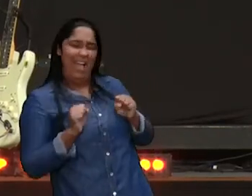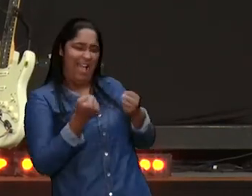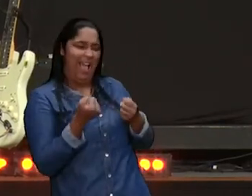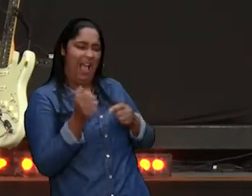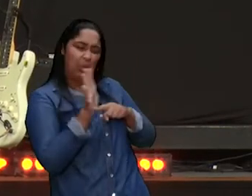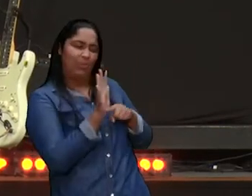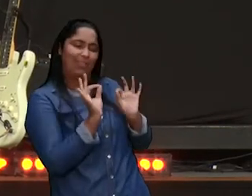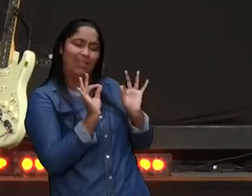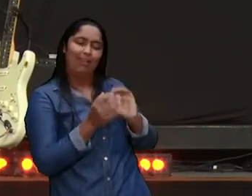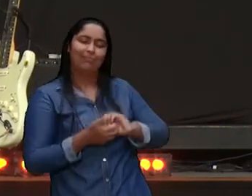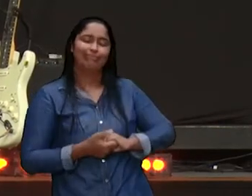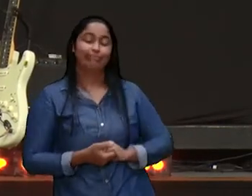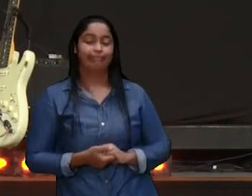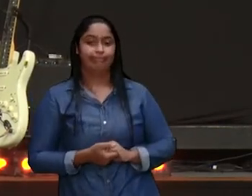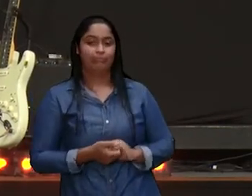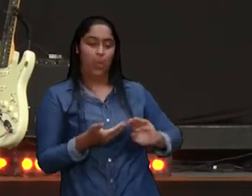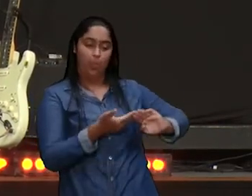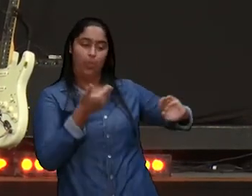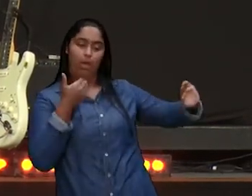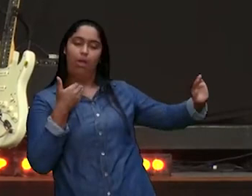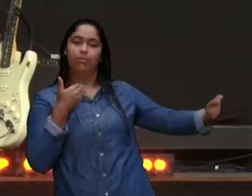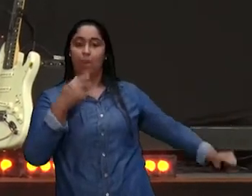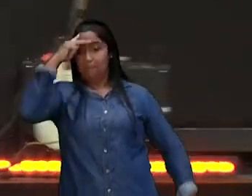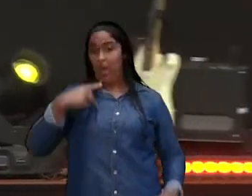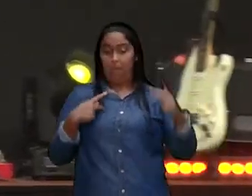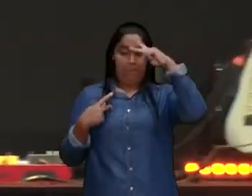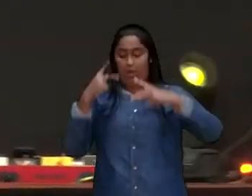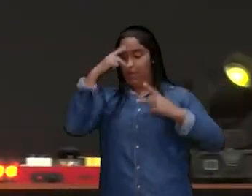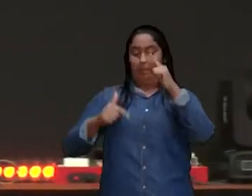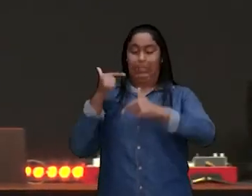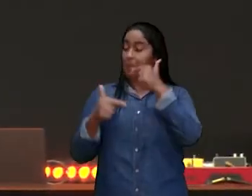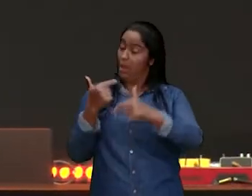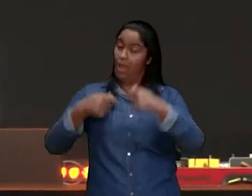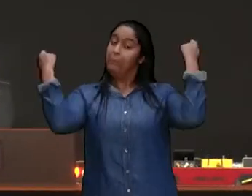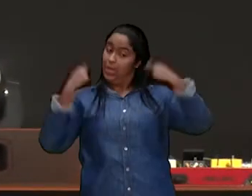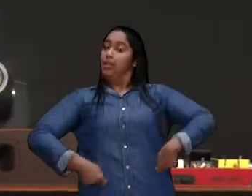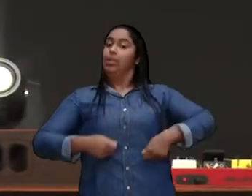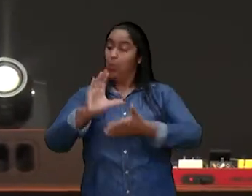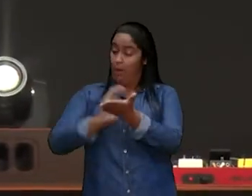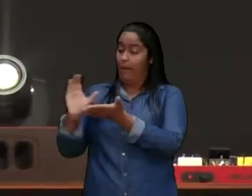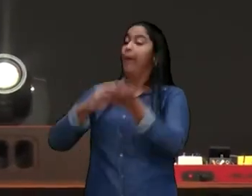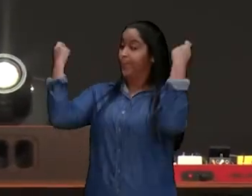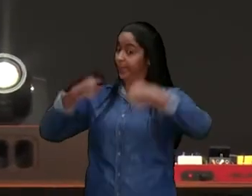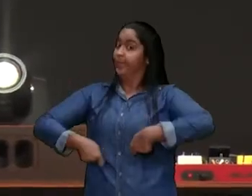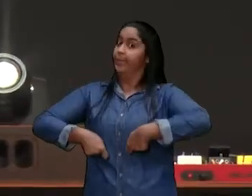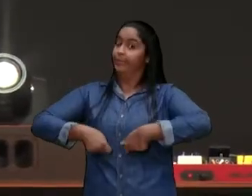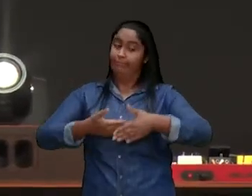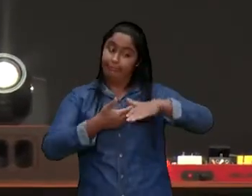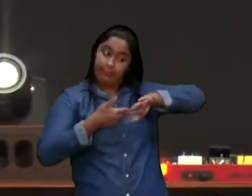minha vida para cuidar e eu tenho meu dinheiro para ganhar Olá queridos